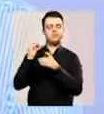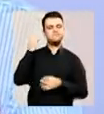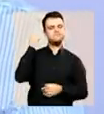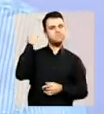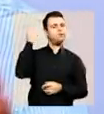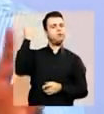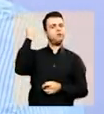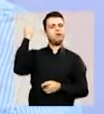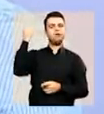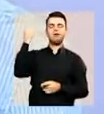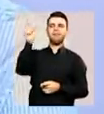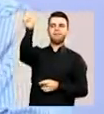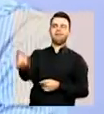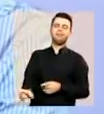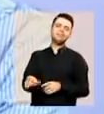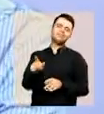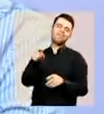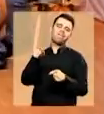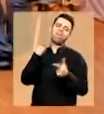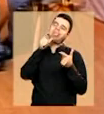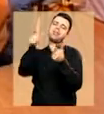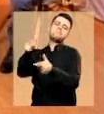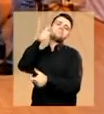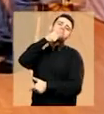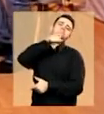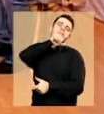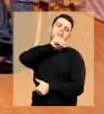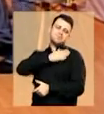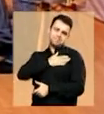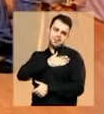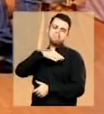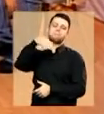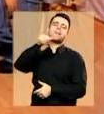que, nossa, minha mãe peruana, eu chamo ela de mamá, chamo ela de mamá.